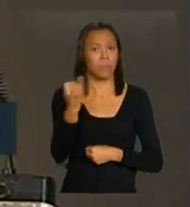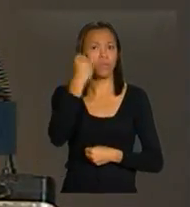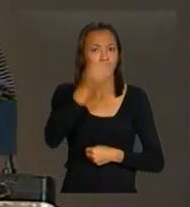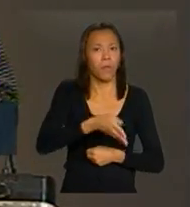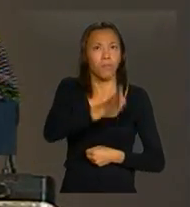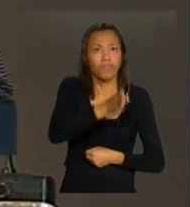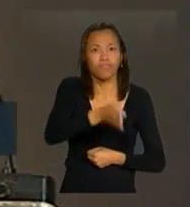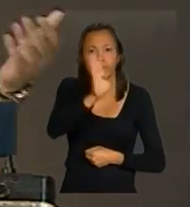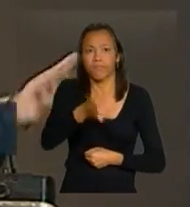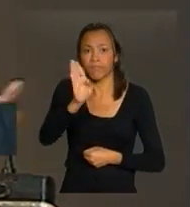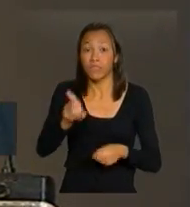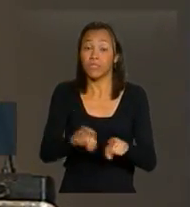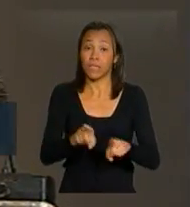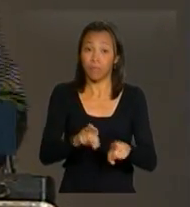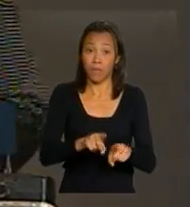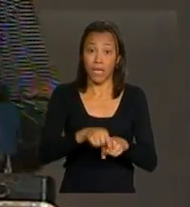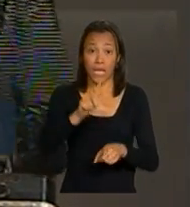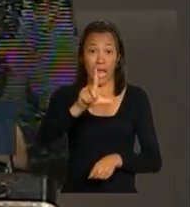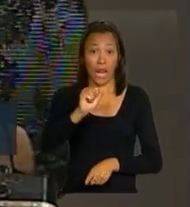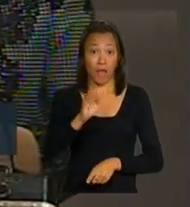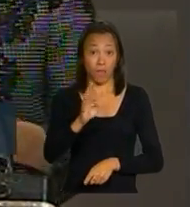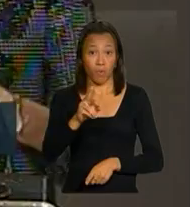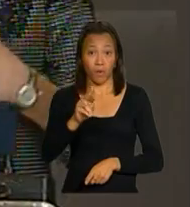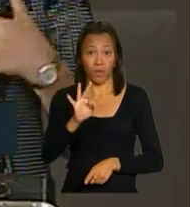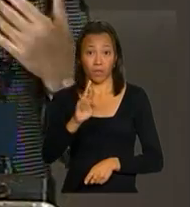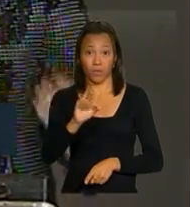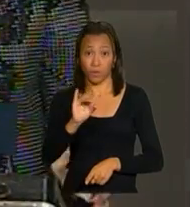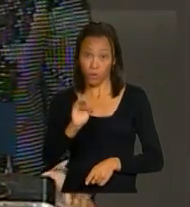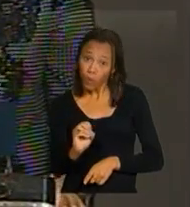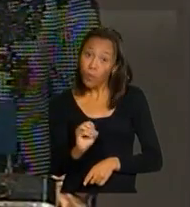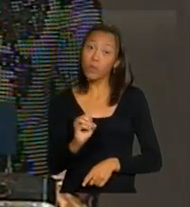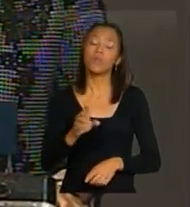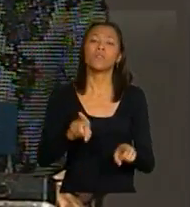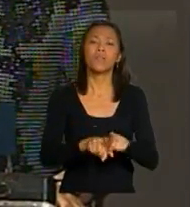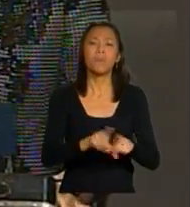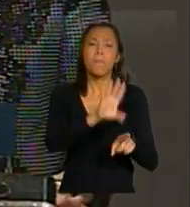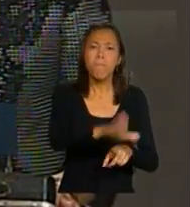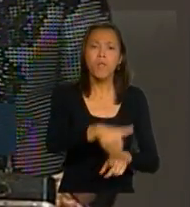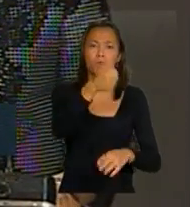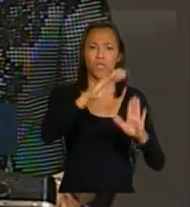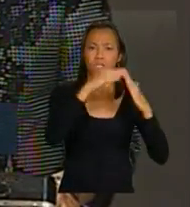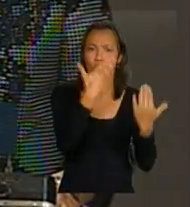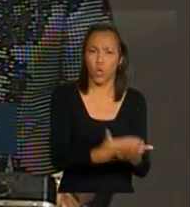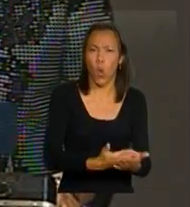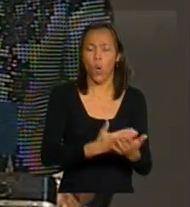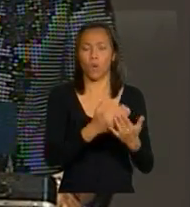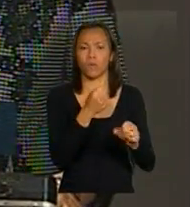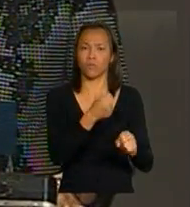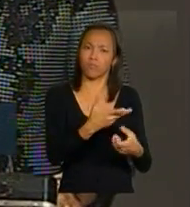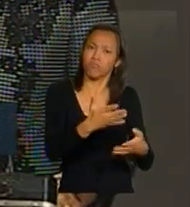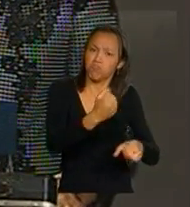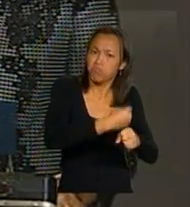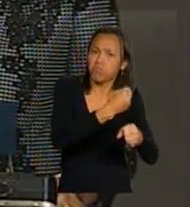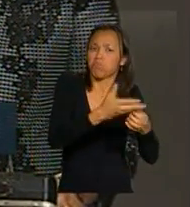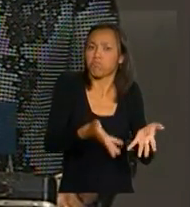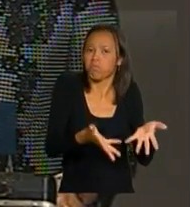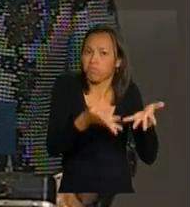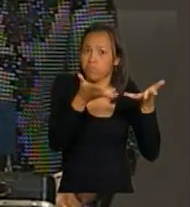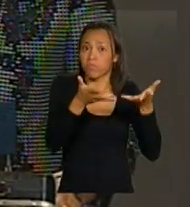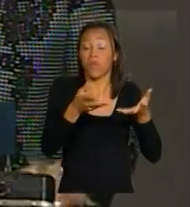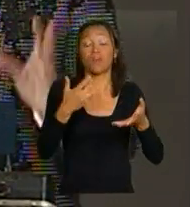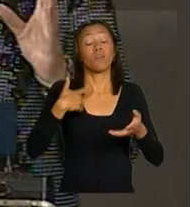grande, os laboratórios, enfim, melhoria nas escolas, o que eu considero que seja